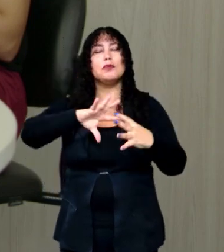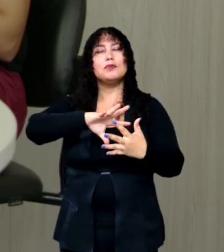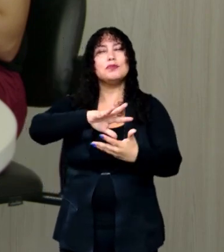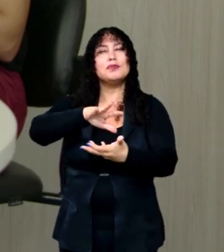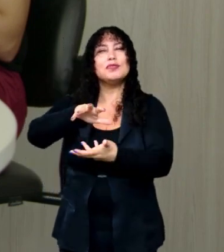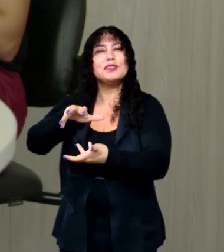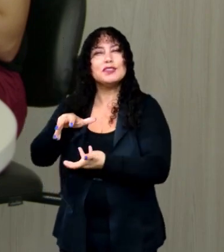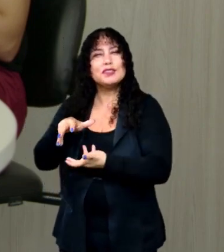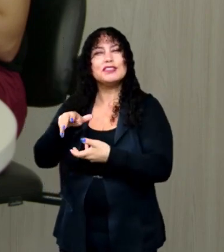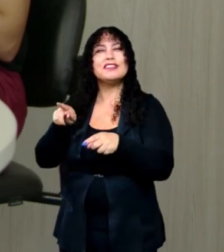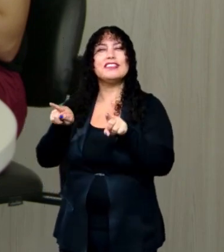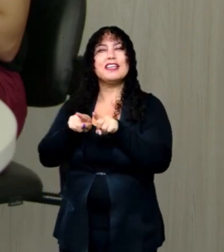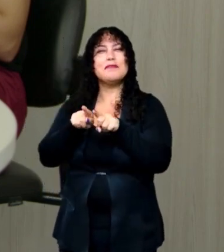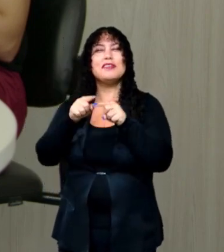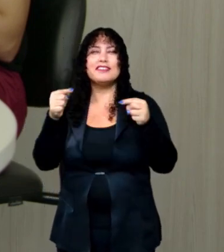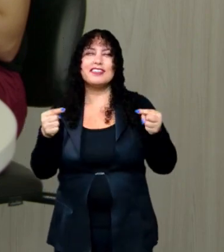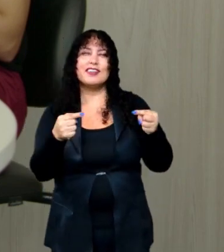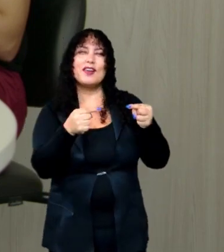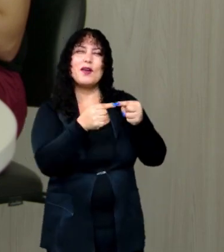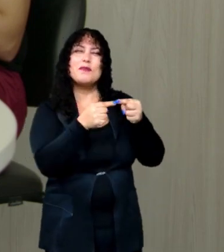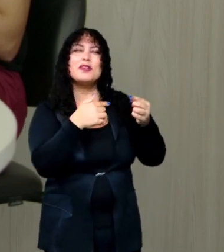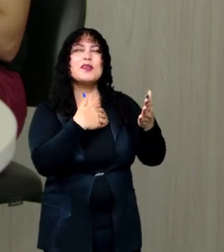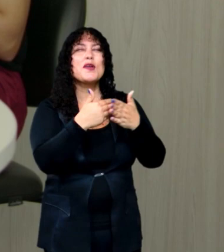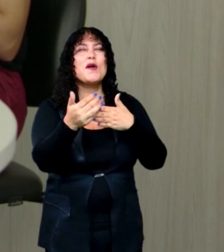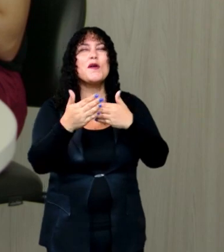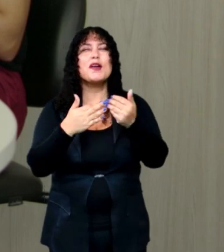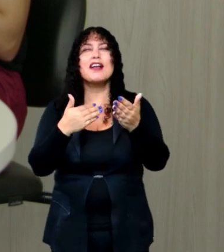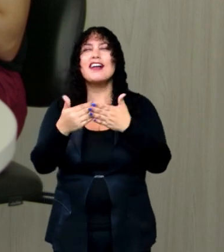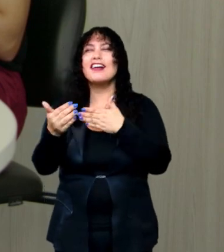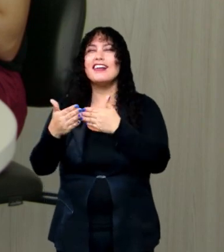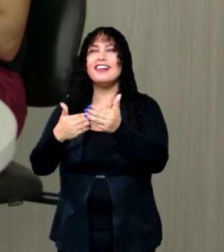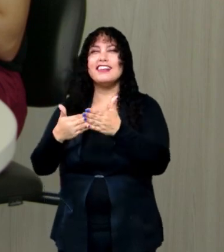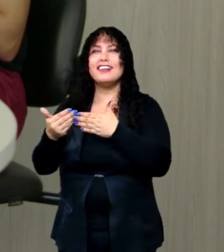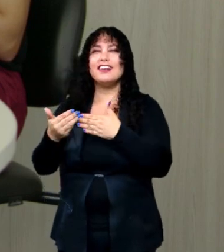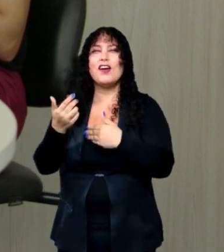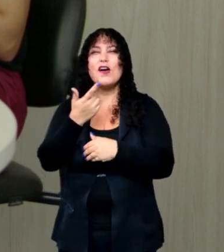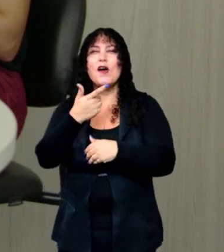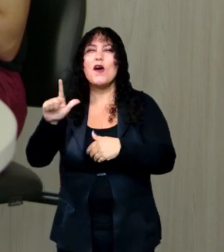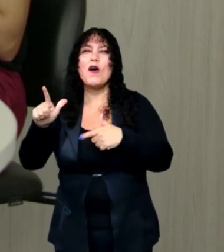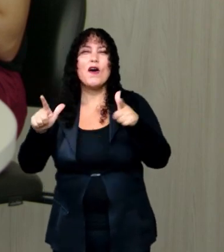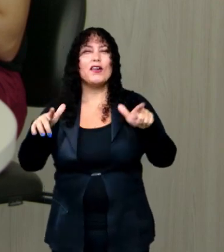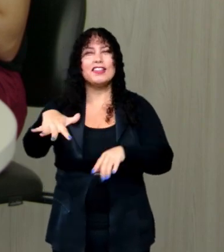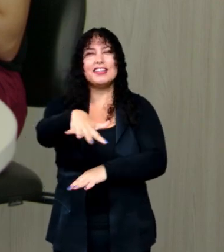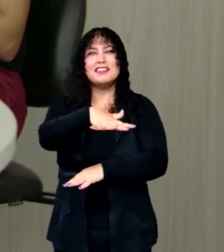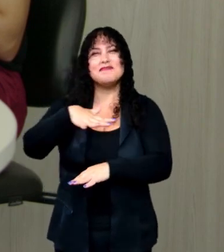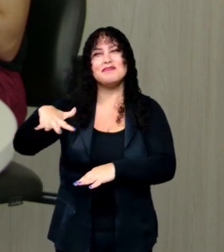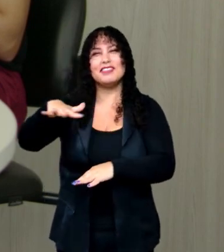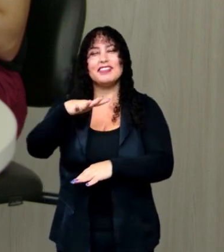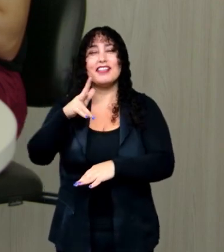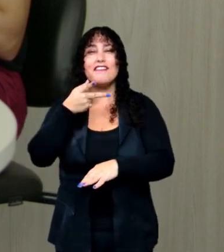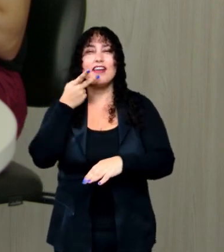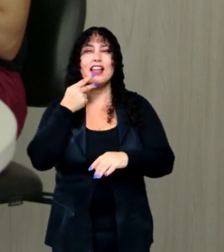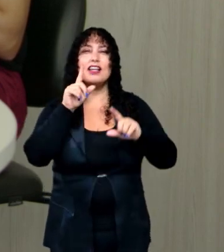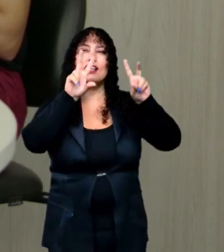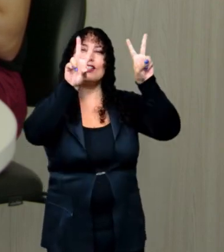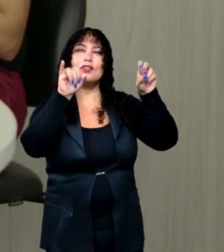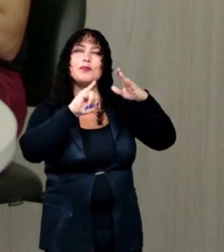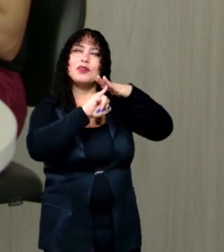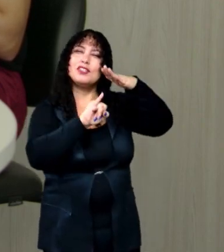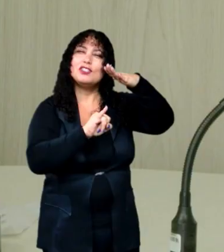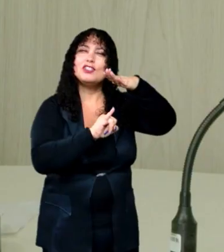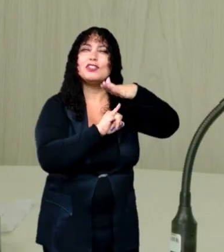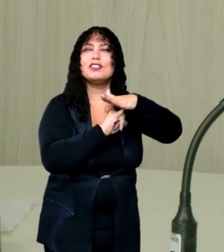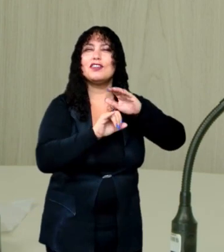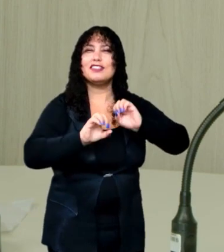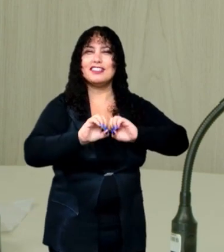universo, mas que serve em qualquer outro ambiente, né? Nós estamos falando de uma instituição de